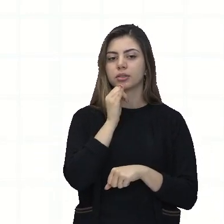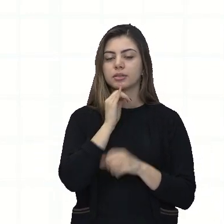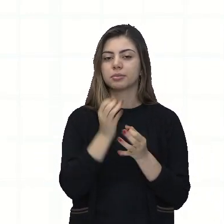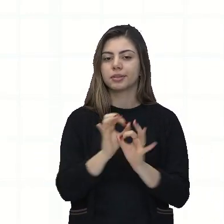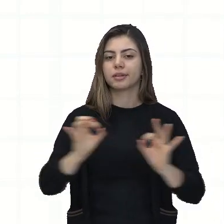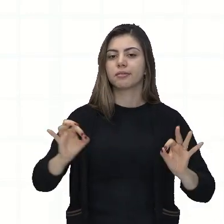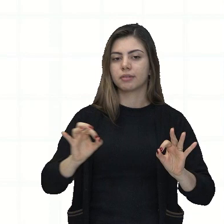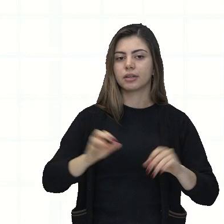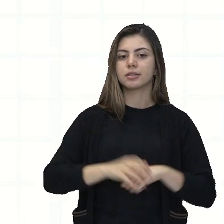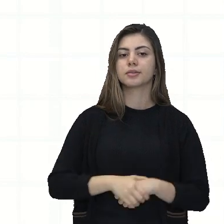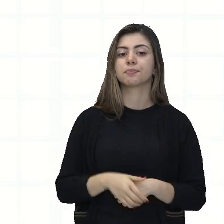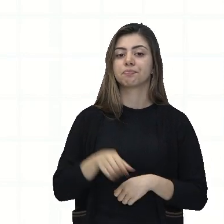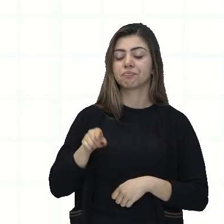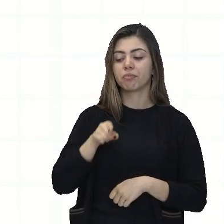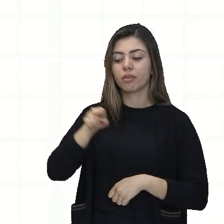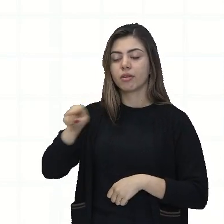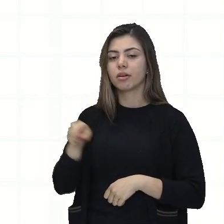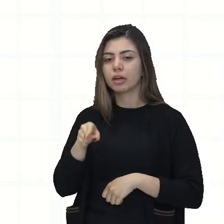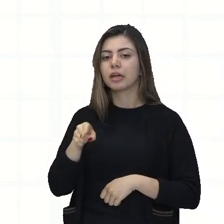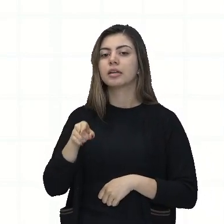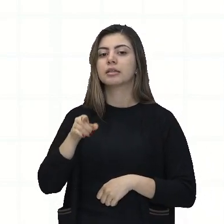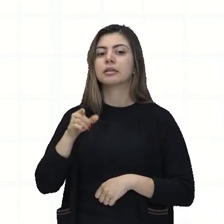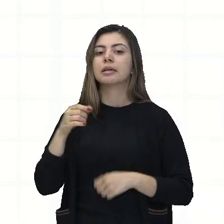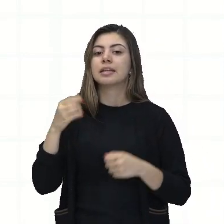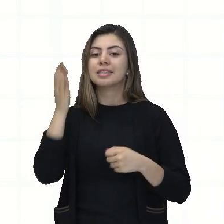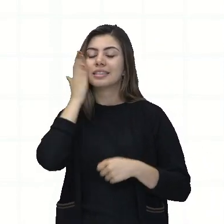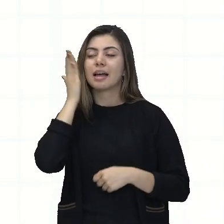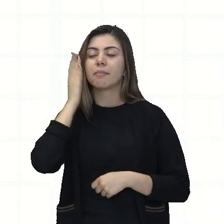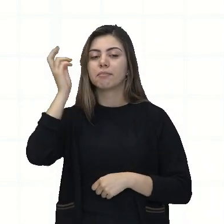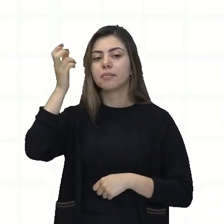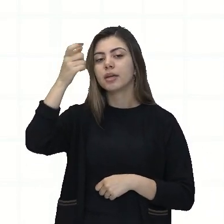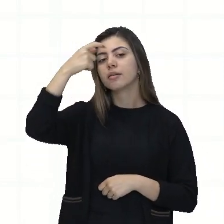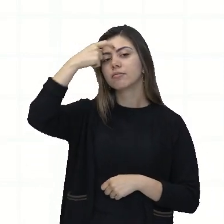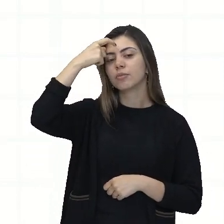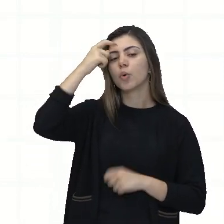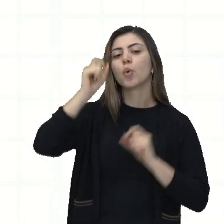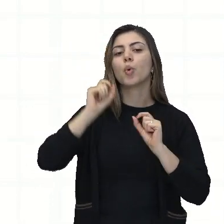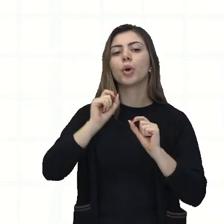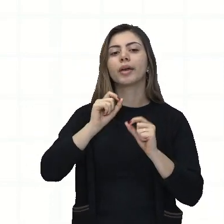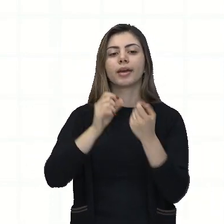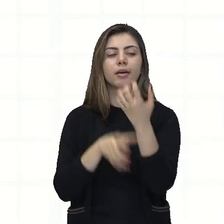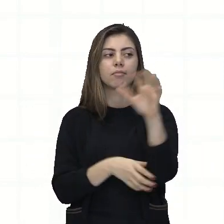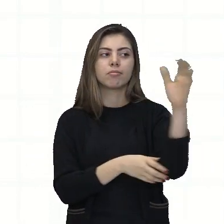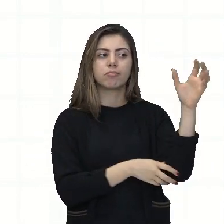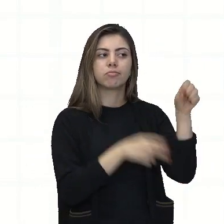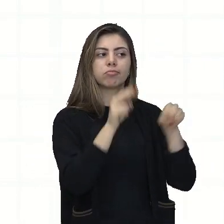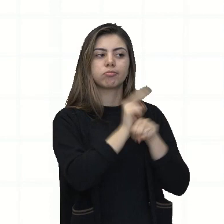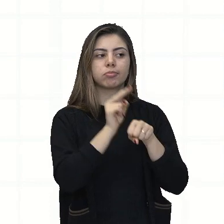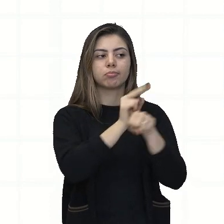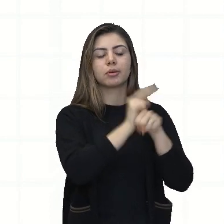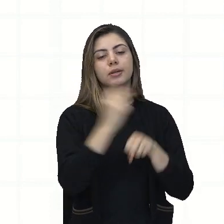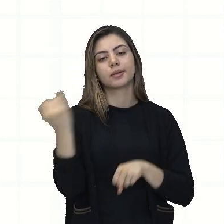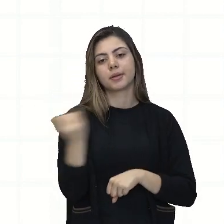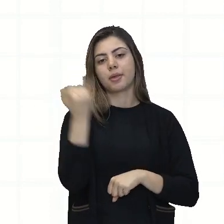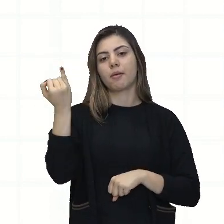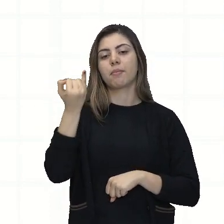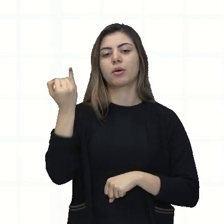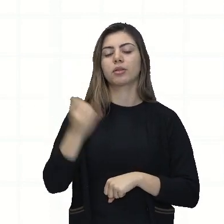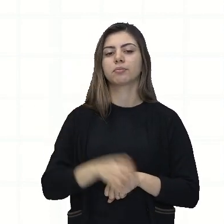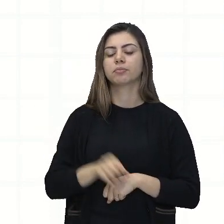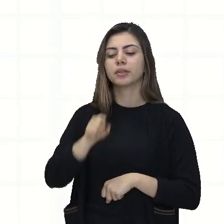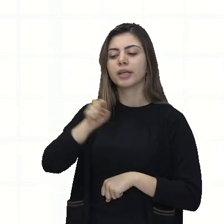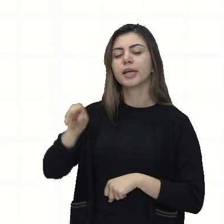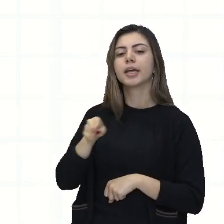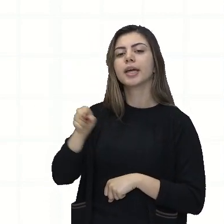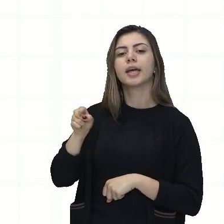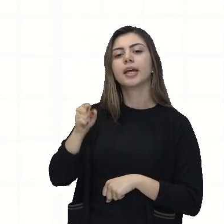da importância da preservação ambiental. Eles estavam o quê? Cientes da importância da preservação